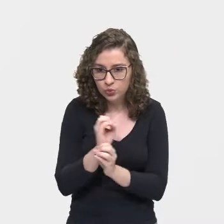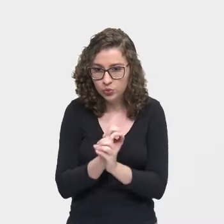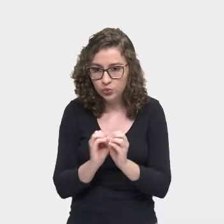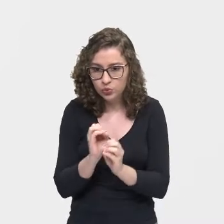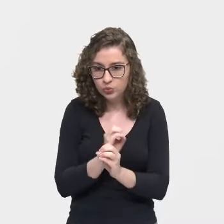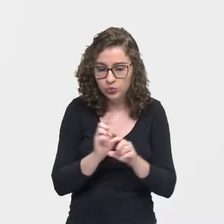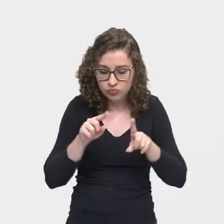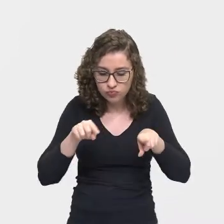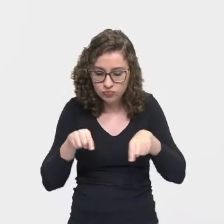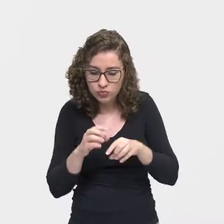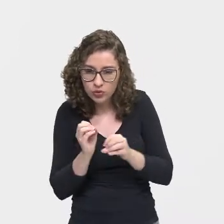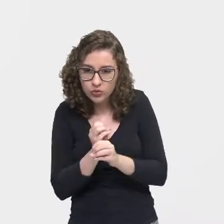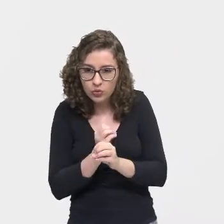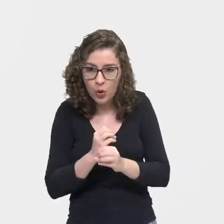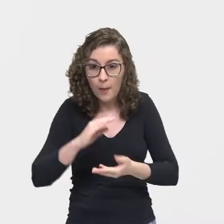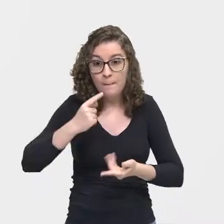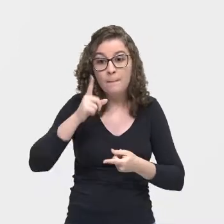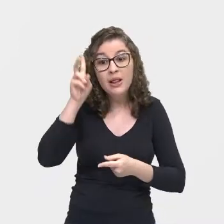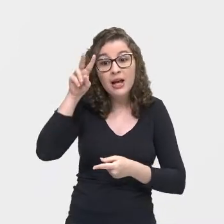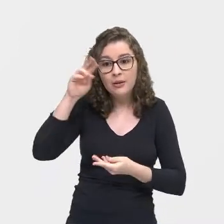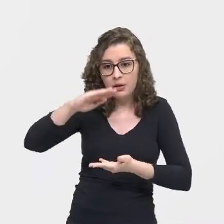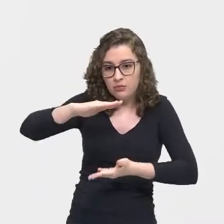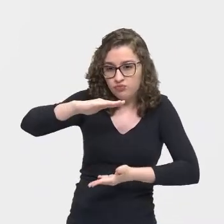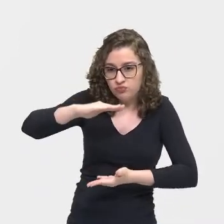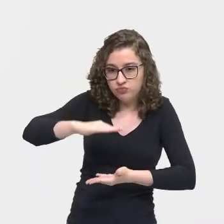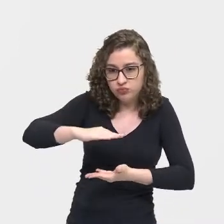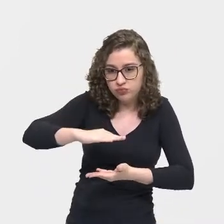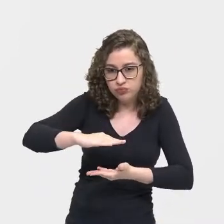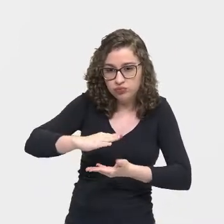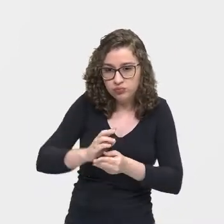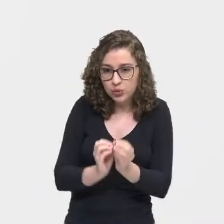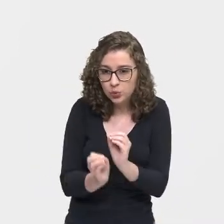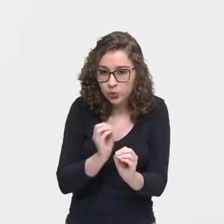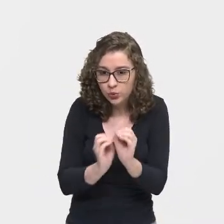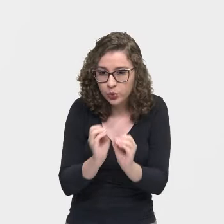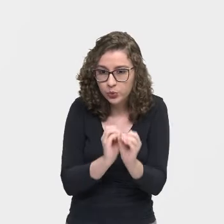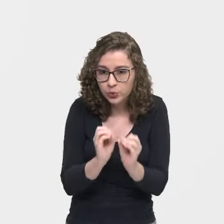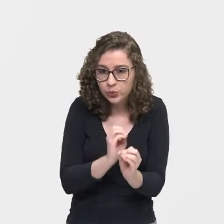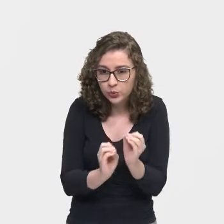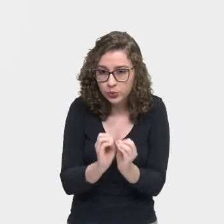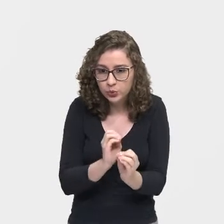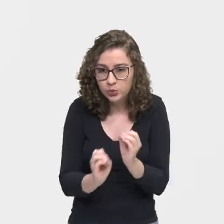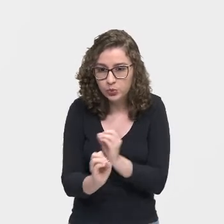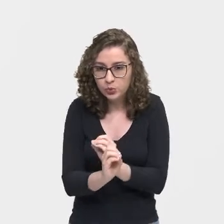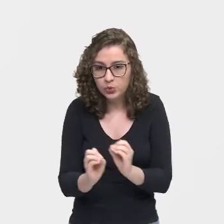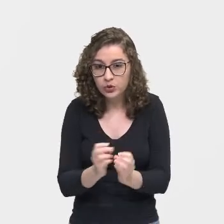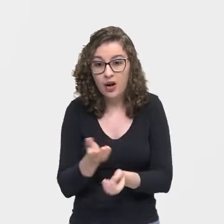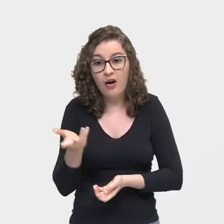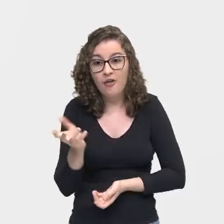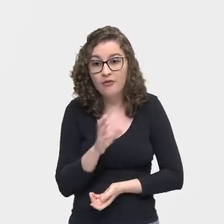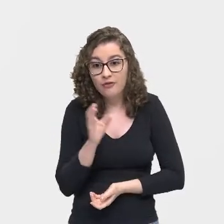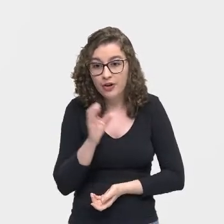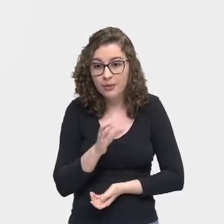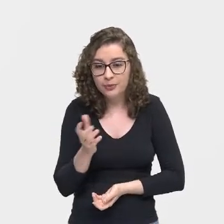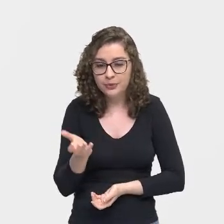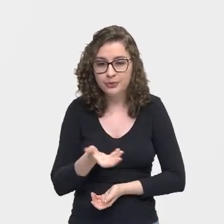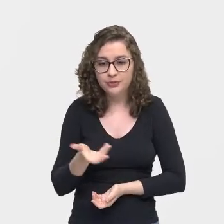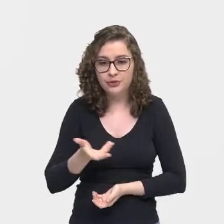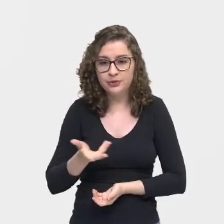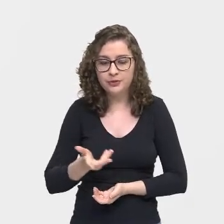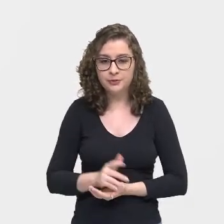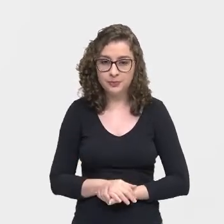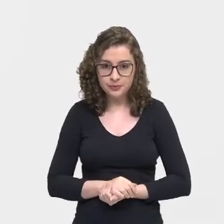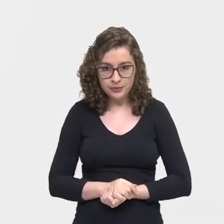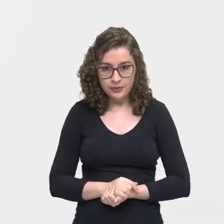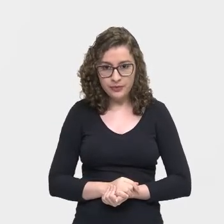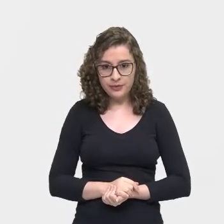chocar mais, aumentando o número de colisões, consequentemente aumenta a velocidade. Olha só o esqueminha que eu